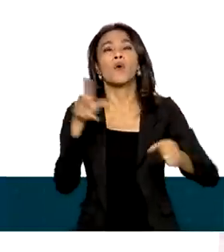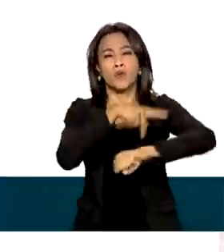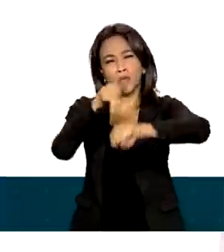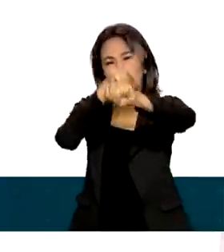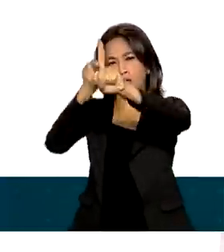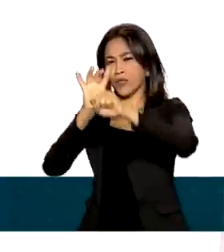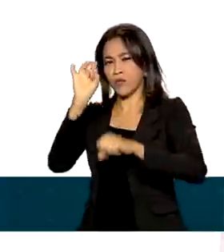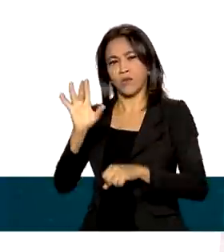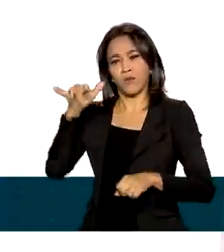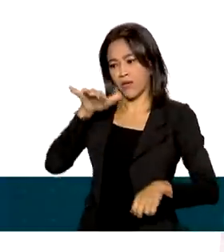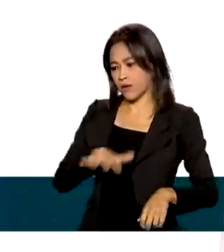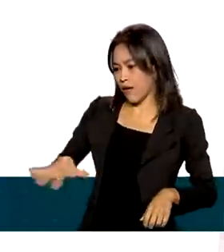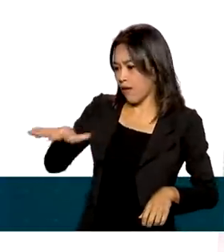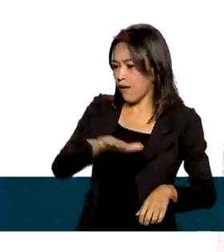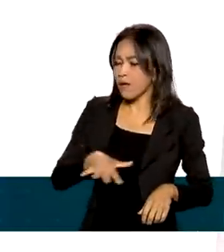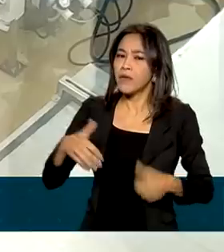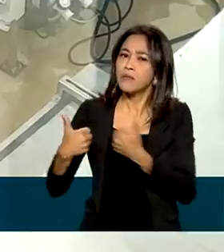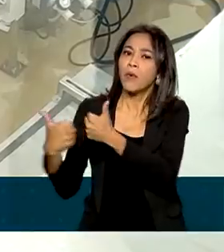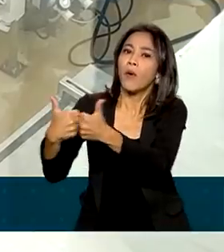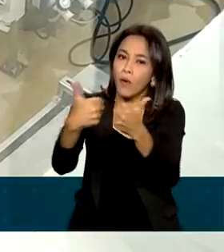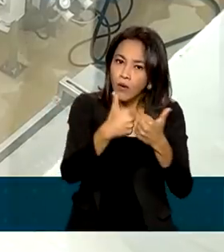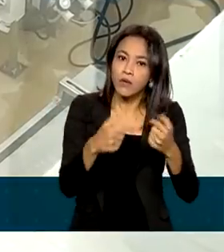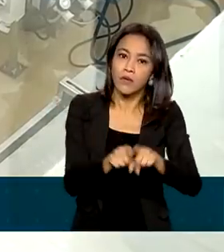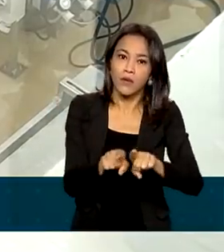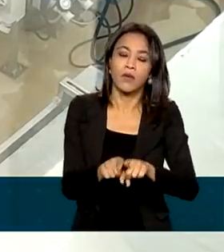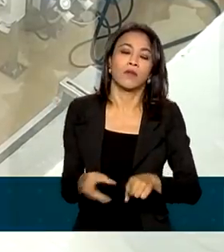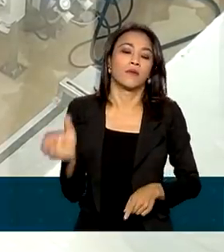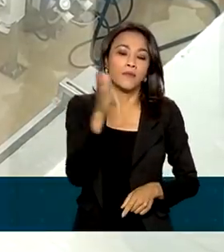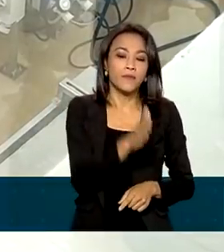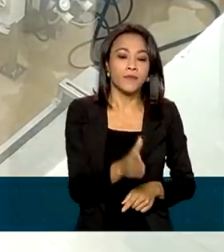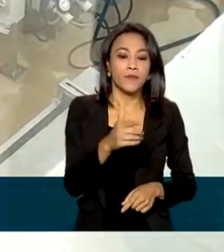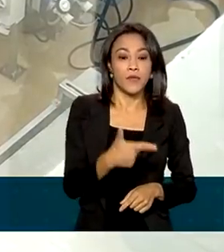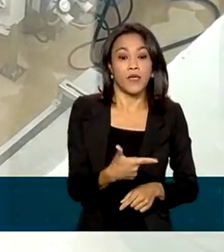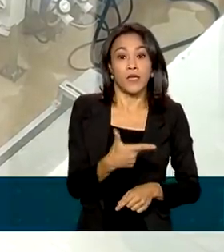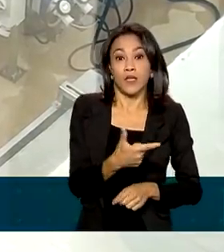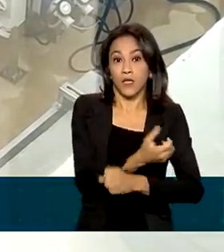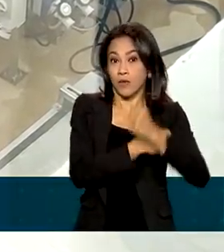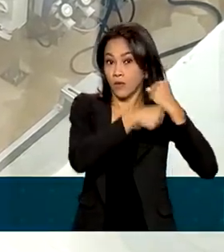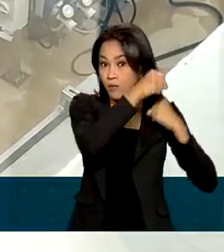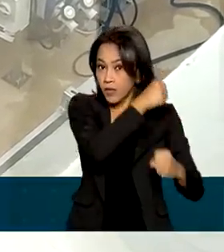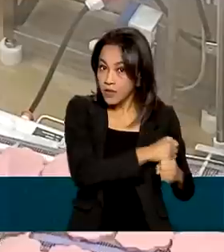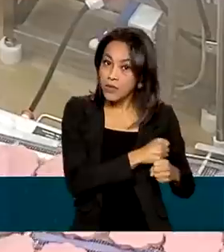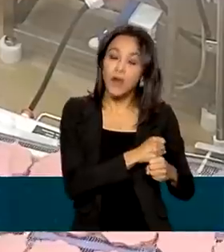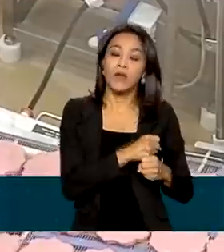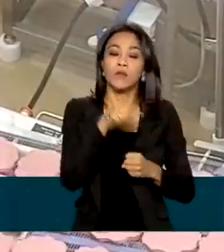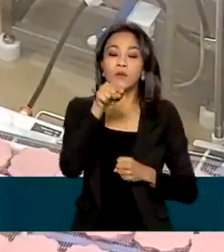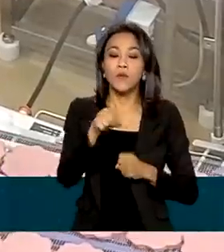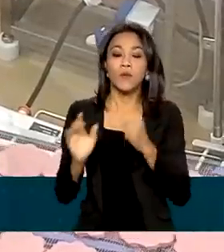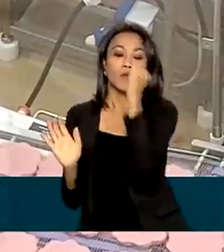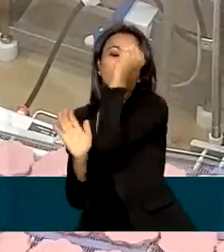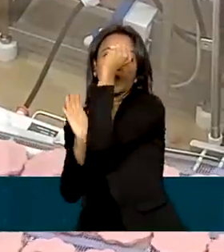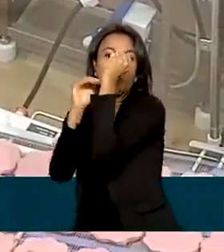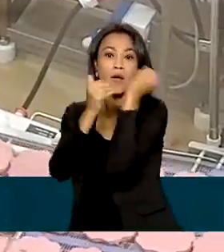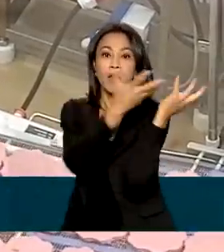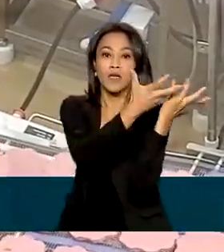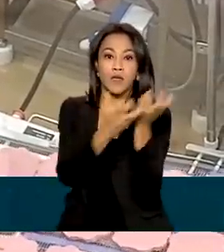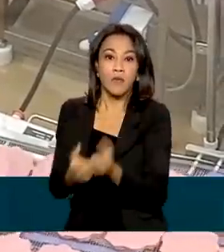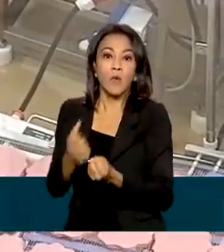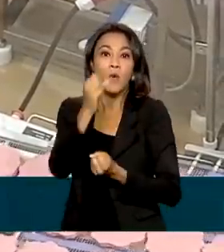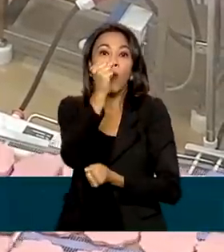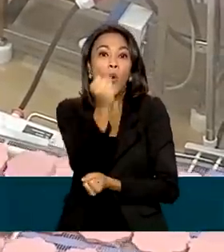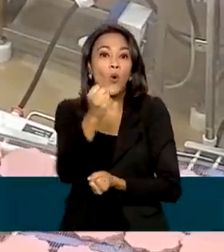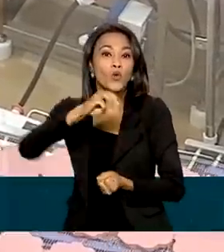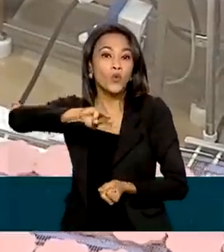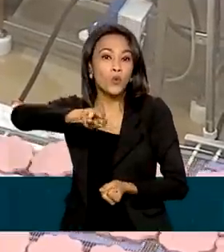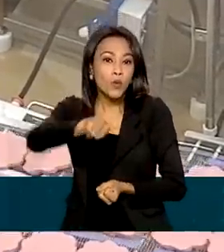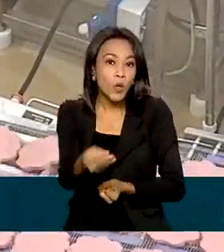do Golfo, mas também de regiões vizinhas. Em 2021, Dubai recebeu 8 milhões de toneladas de alimentos